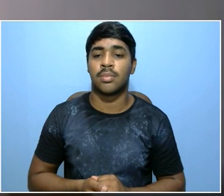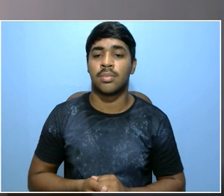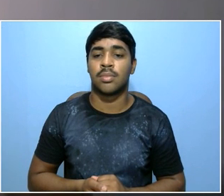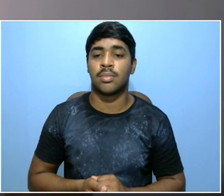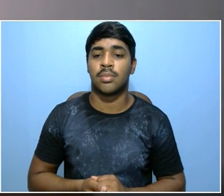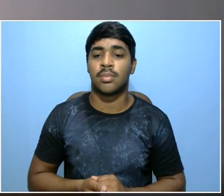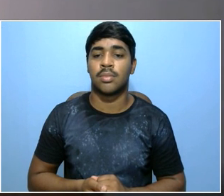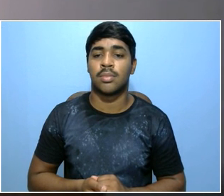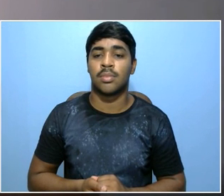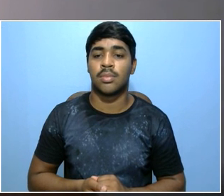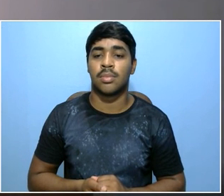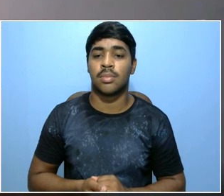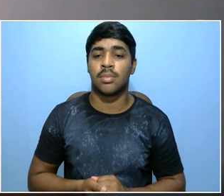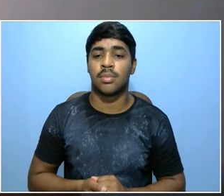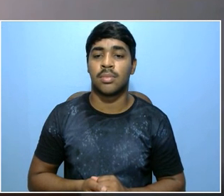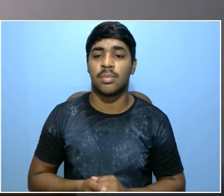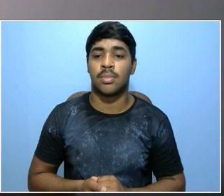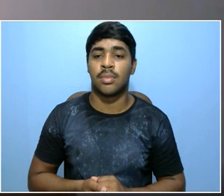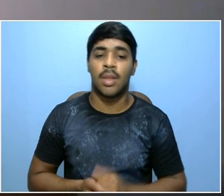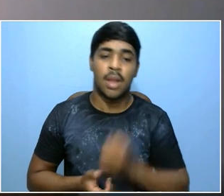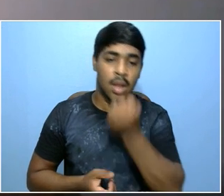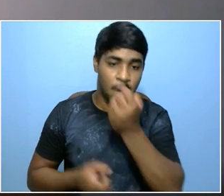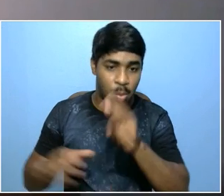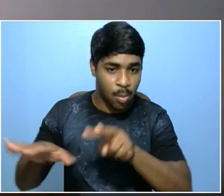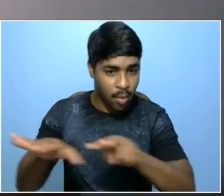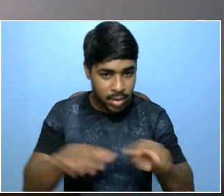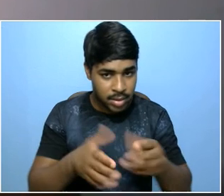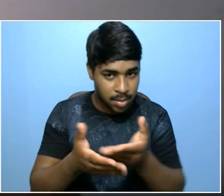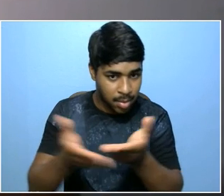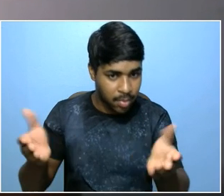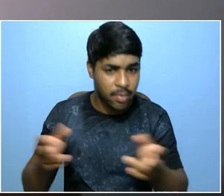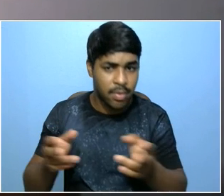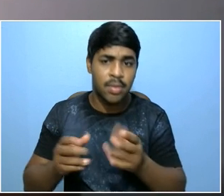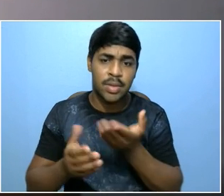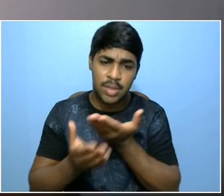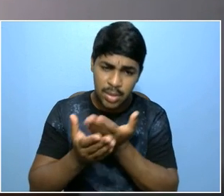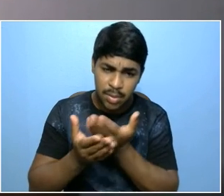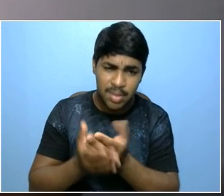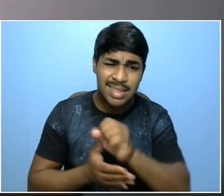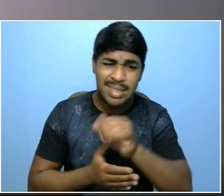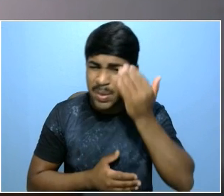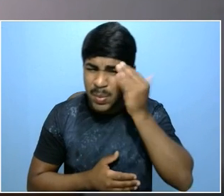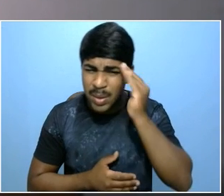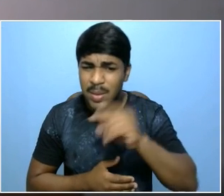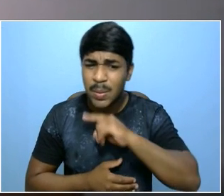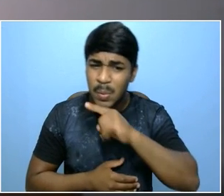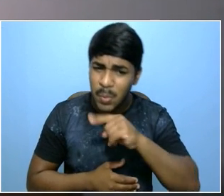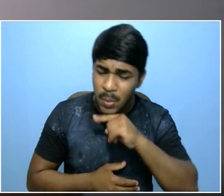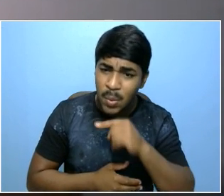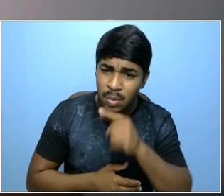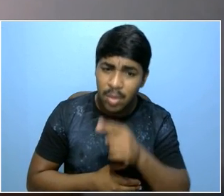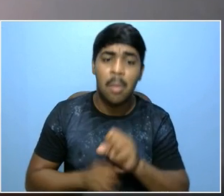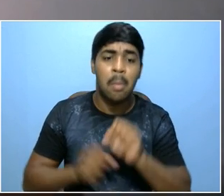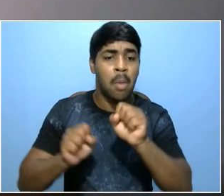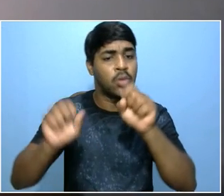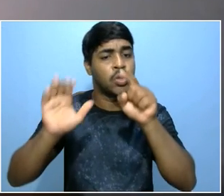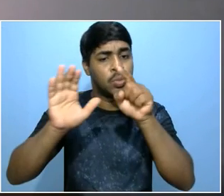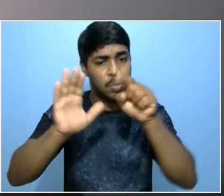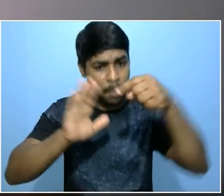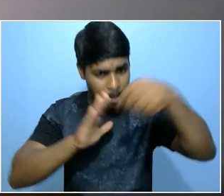Então, eu desejo que vocês tenham uma excelente semana, que vocês estudem bastante. Se vocês tiverem alguma dúvida em relação ao conteúdo, podem entrar em